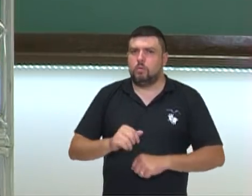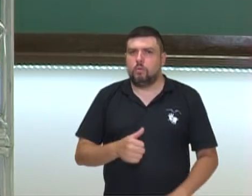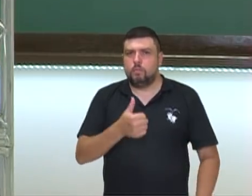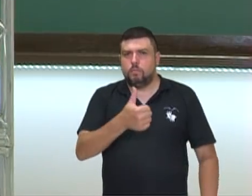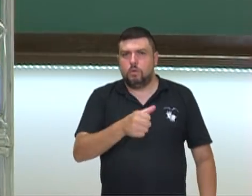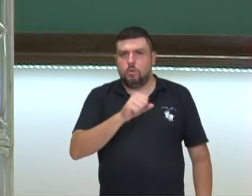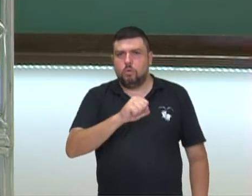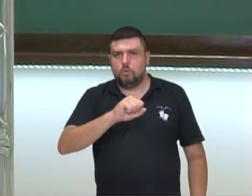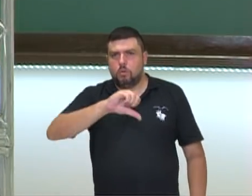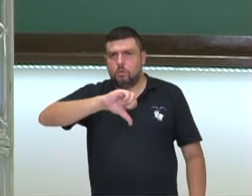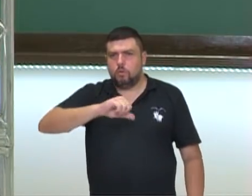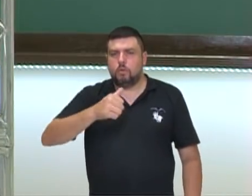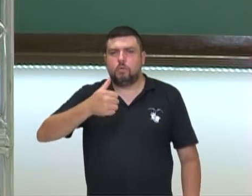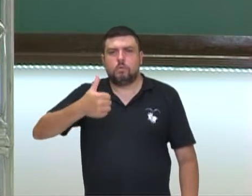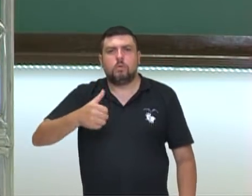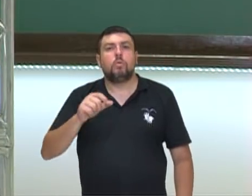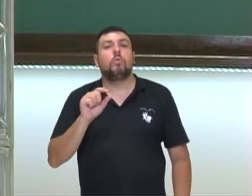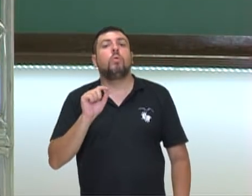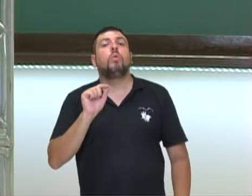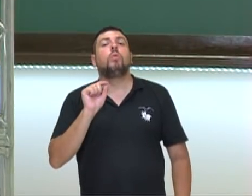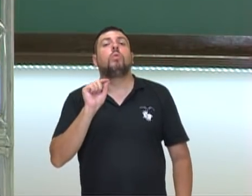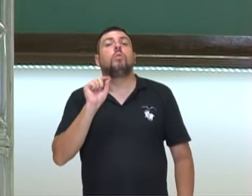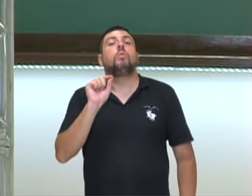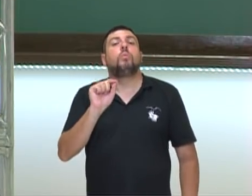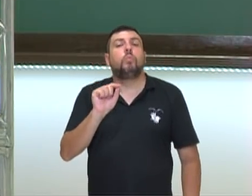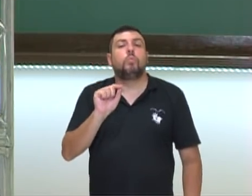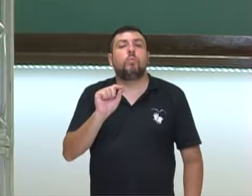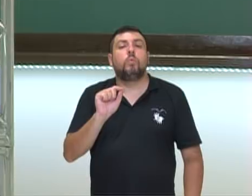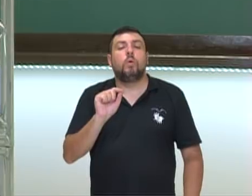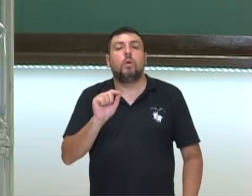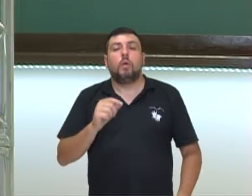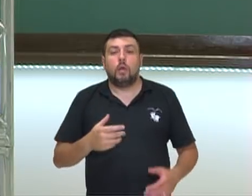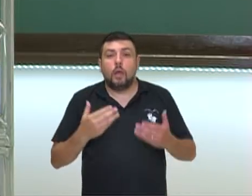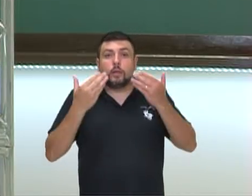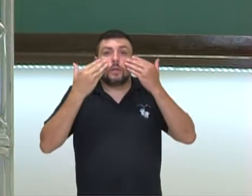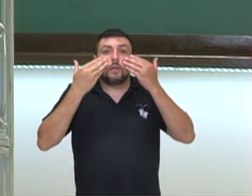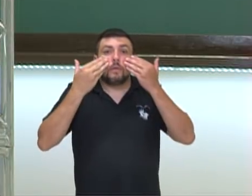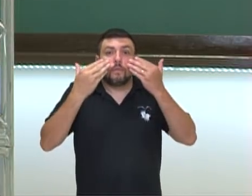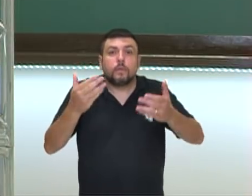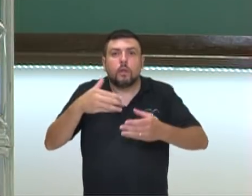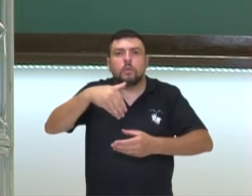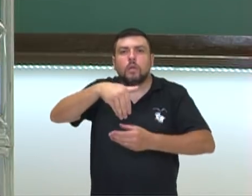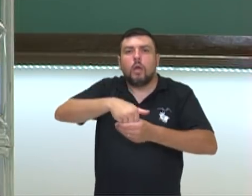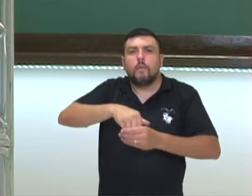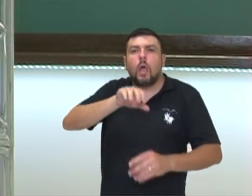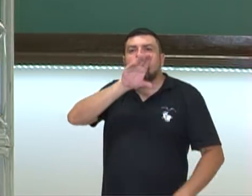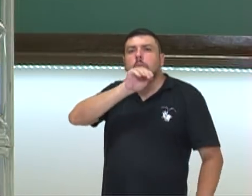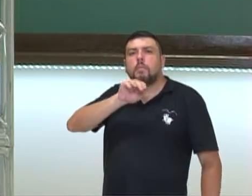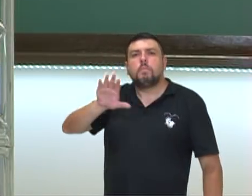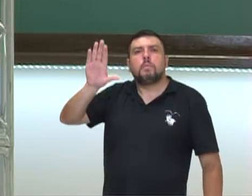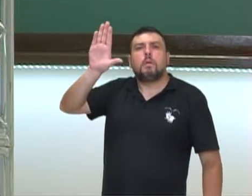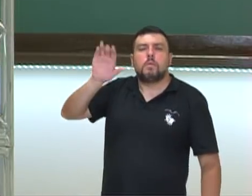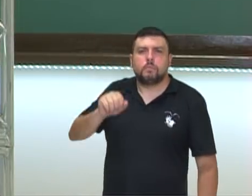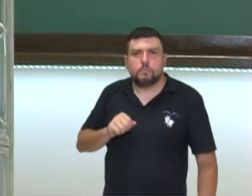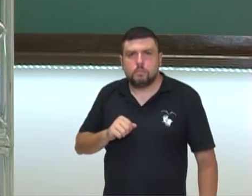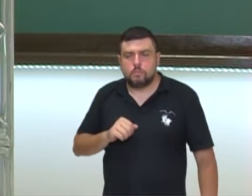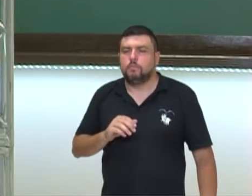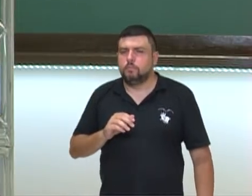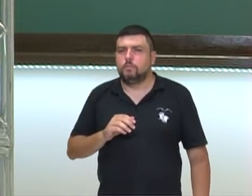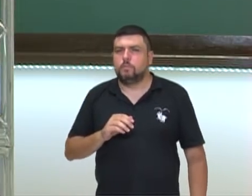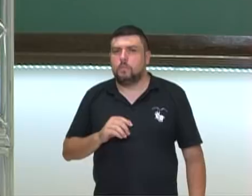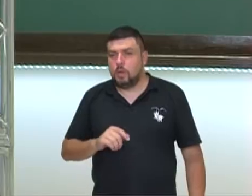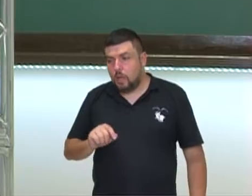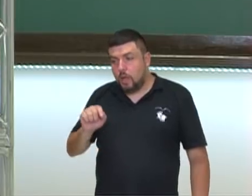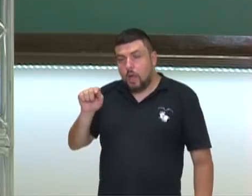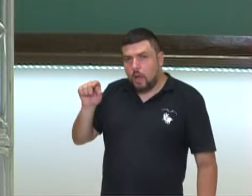voto aberto. Logo, esses grandes fazendeiros, grandes proprietários de terra, tinham uma influência não